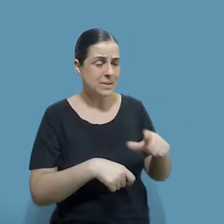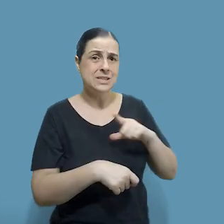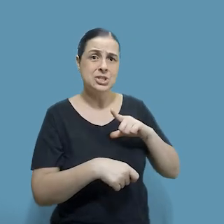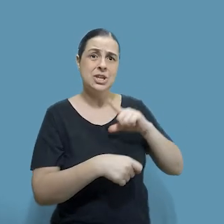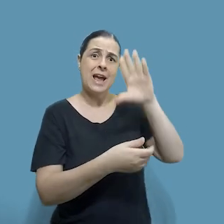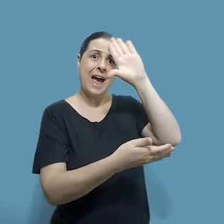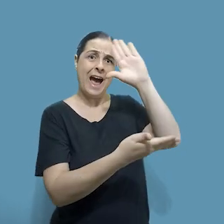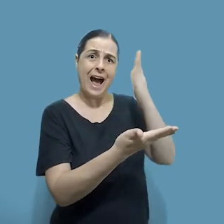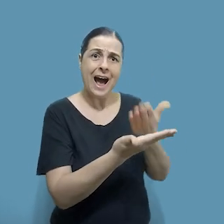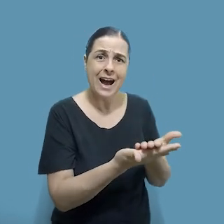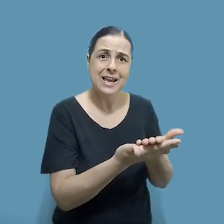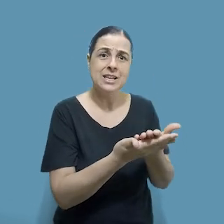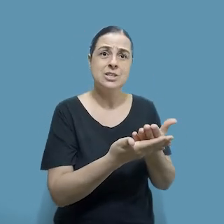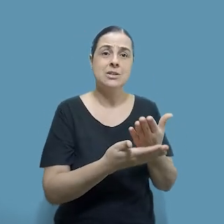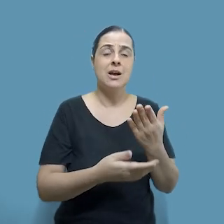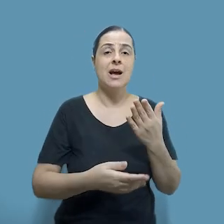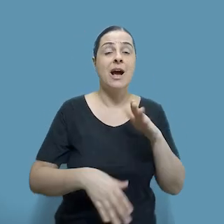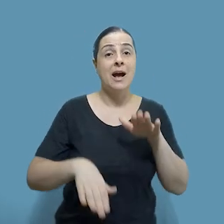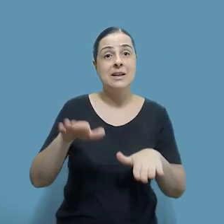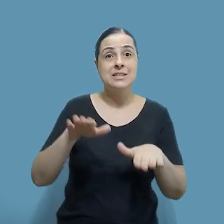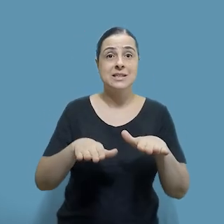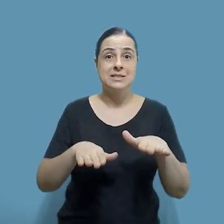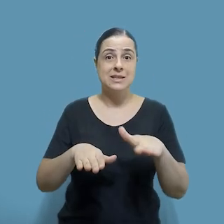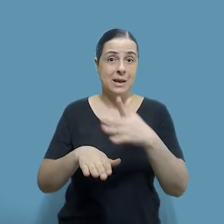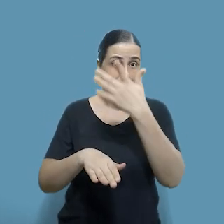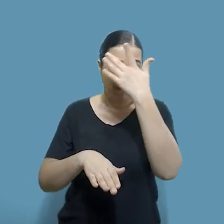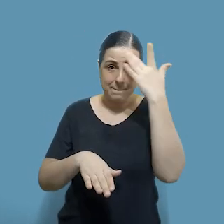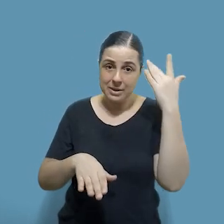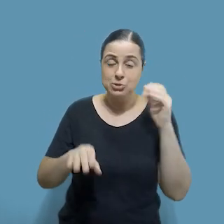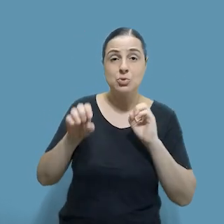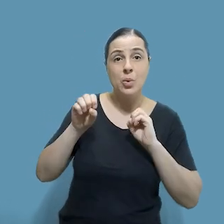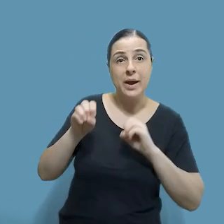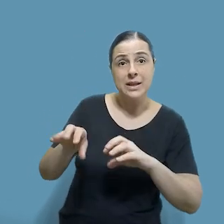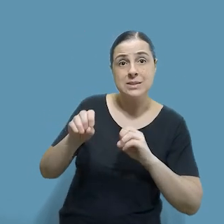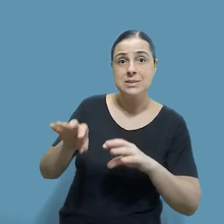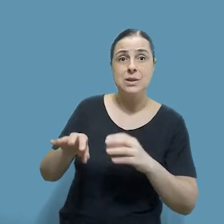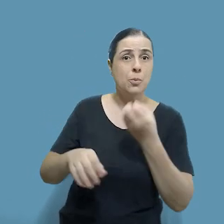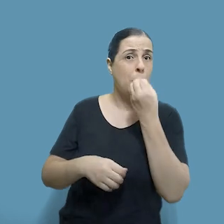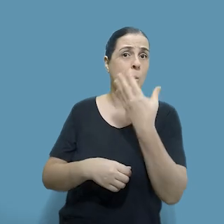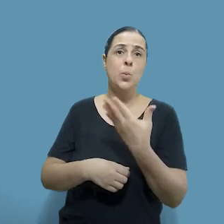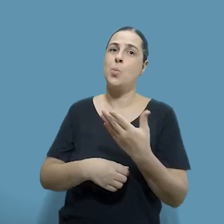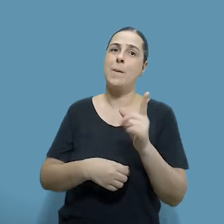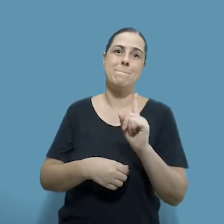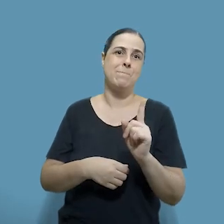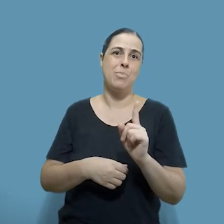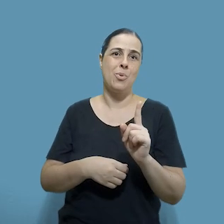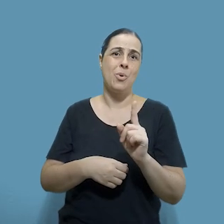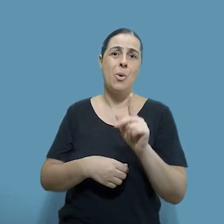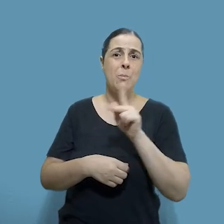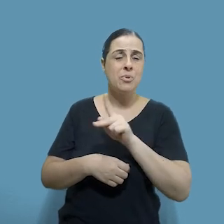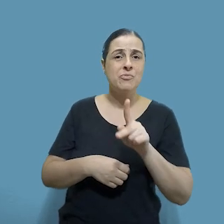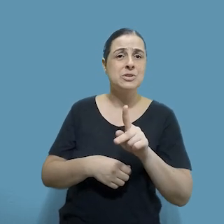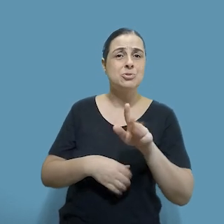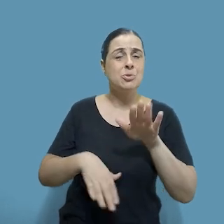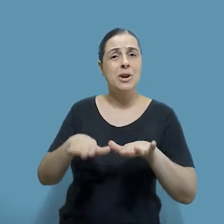uma educação não tão boa, porque os professores, enfim.